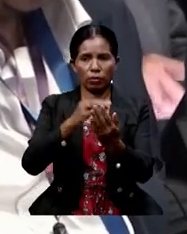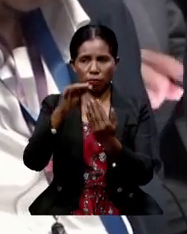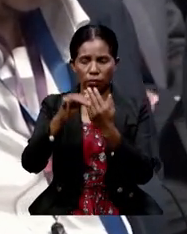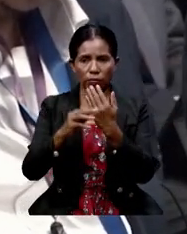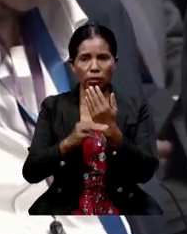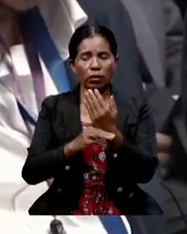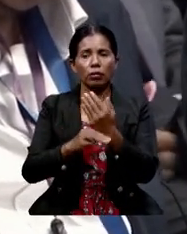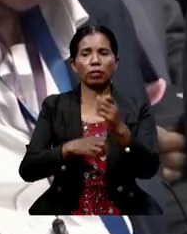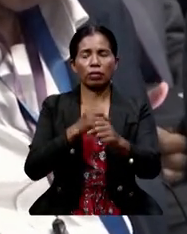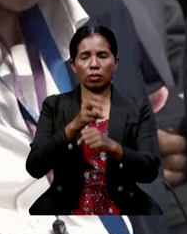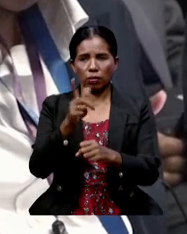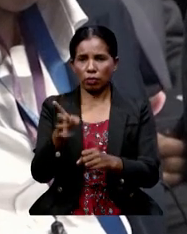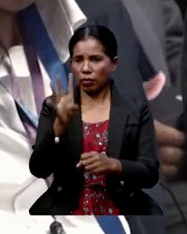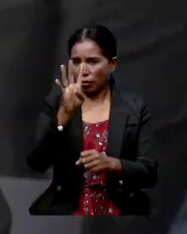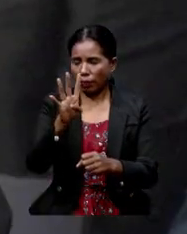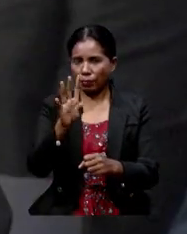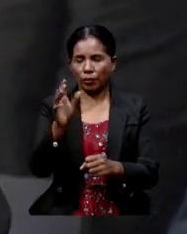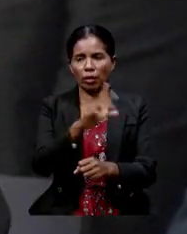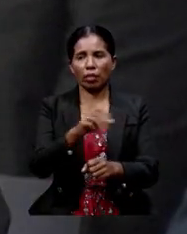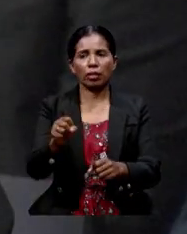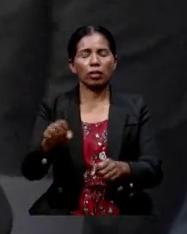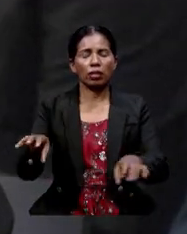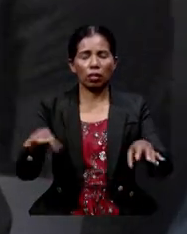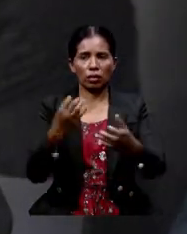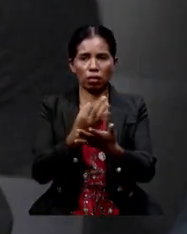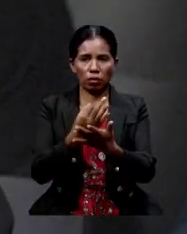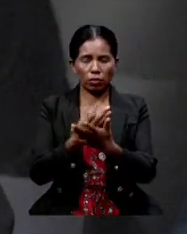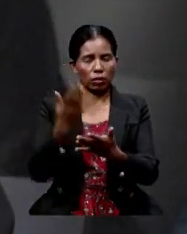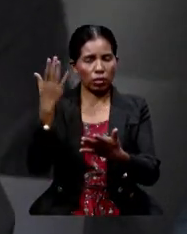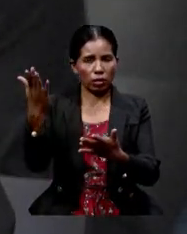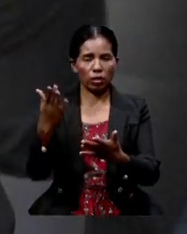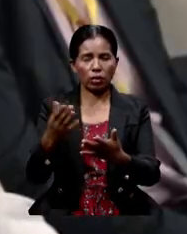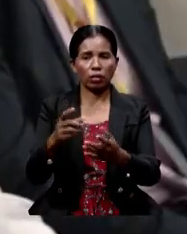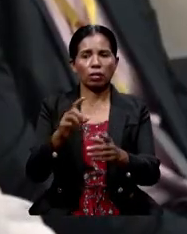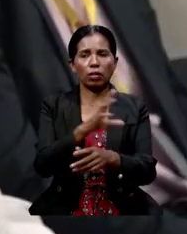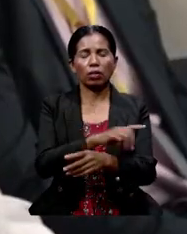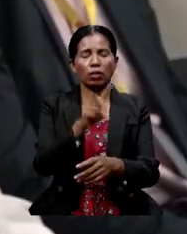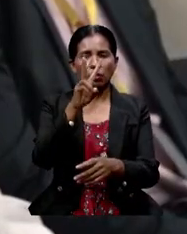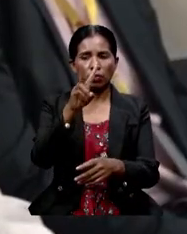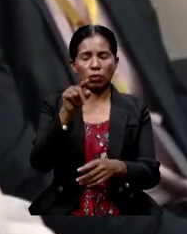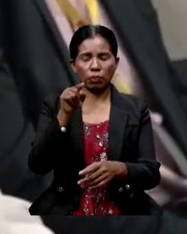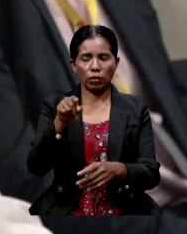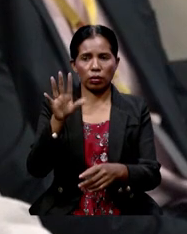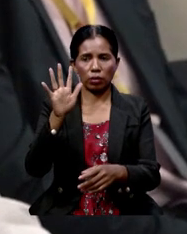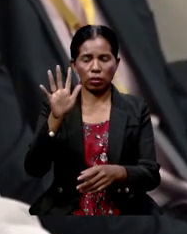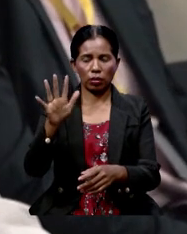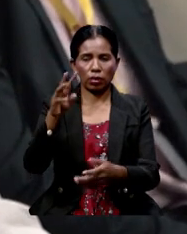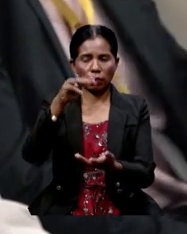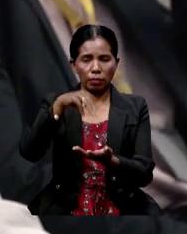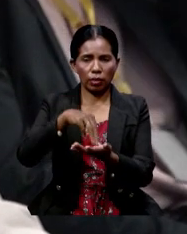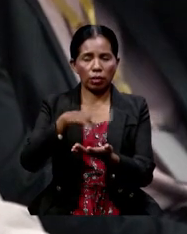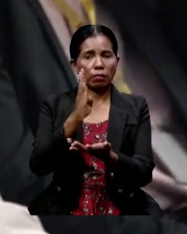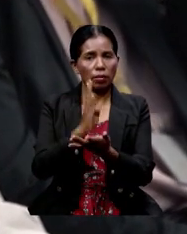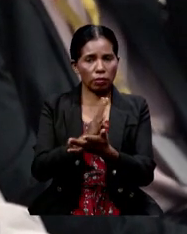Rua, Ronul Resinhat, total ativos e sistema financeiro Liona 2.5 mil bilhões,